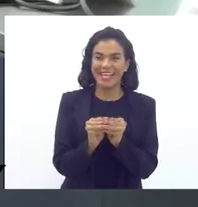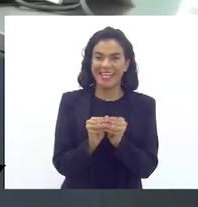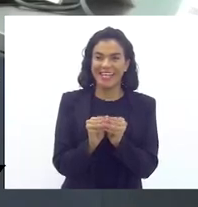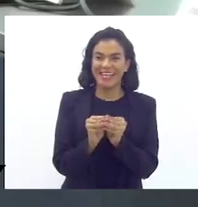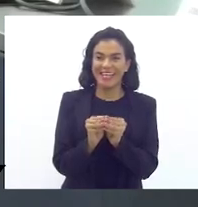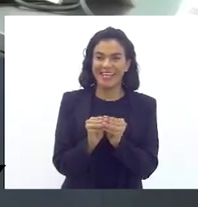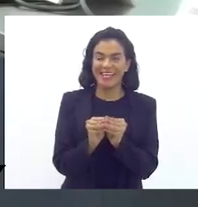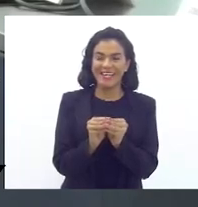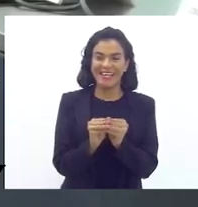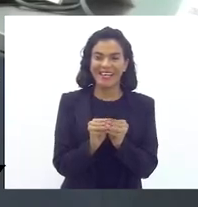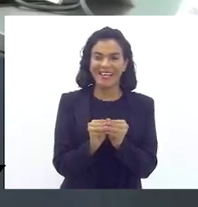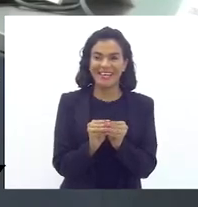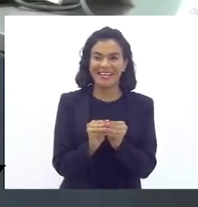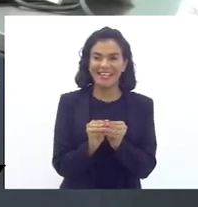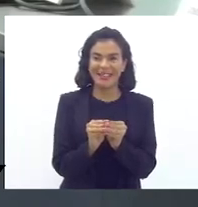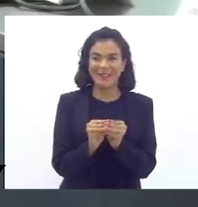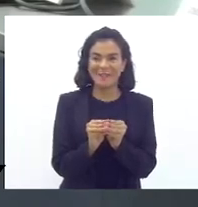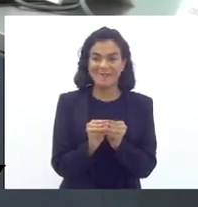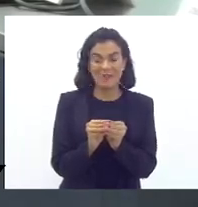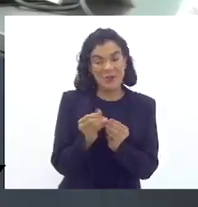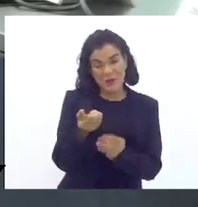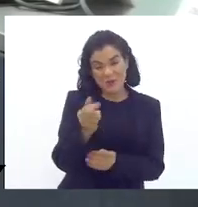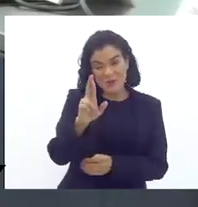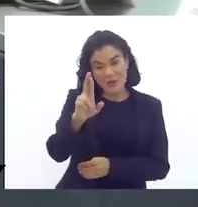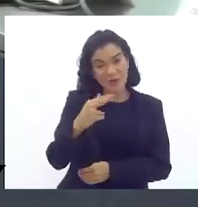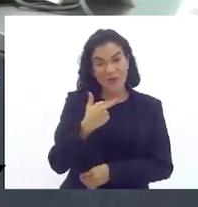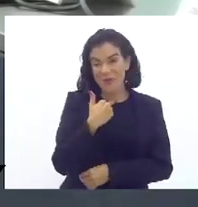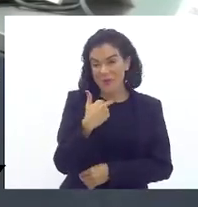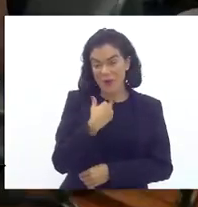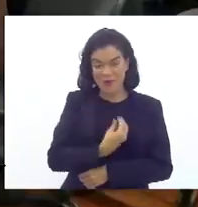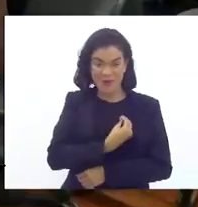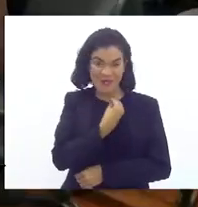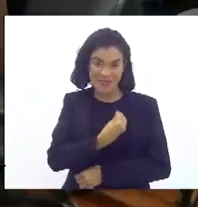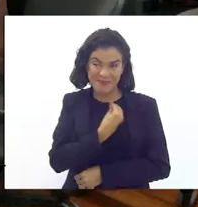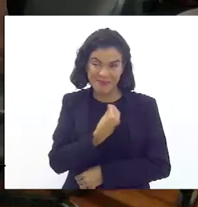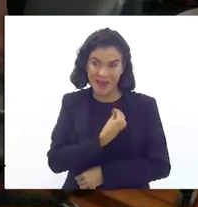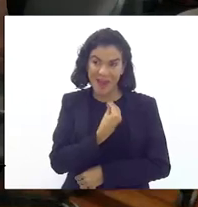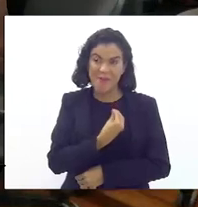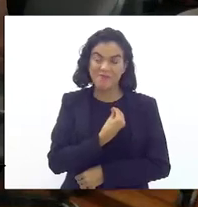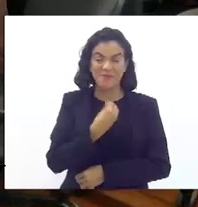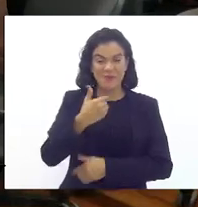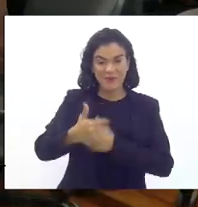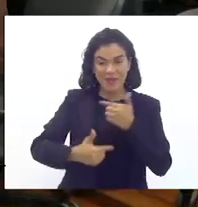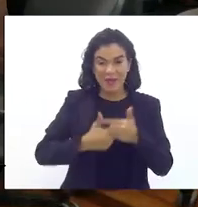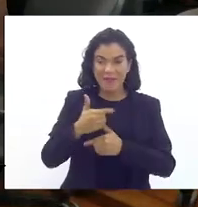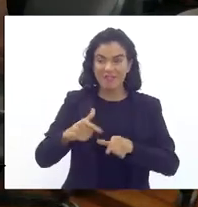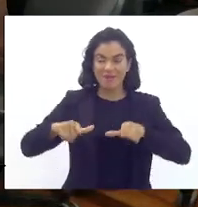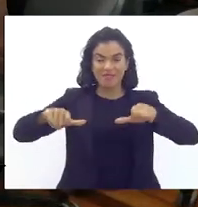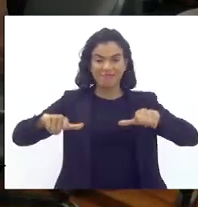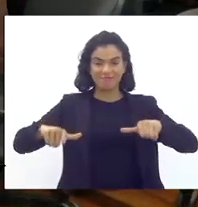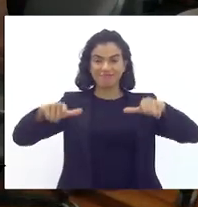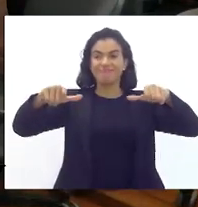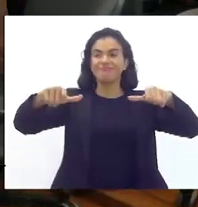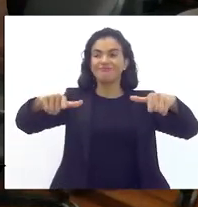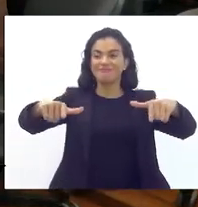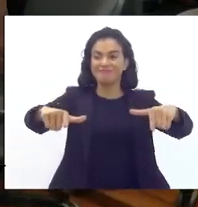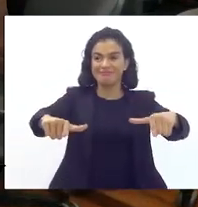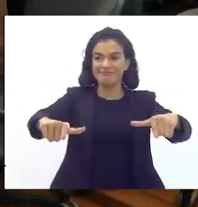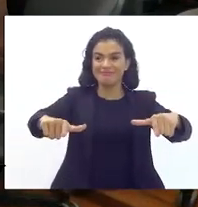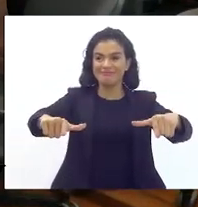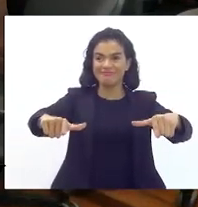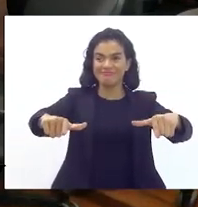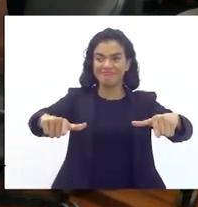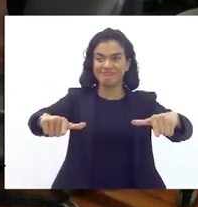eu o senhor não podia ir né É verdade na nossa atividade mas está aqui Opa